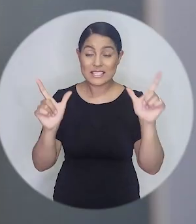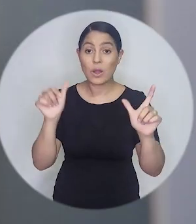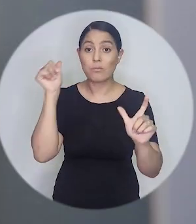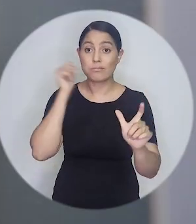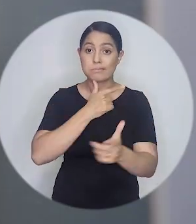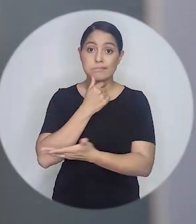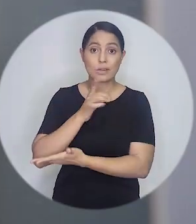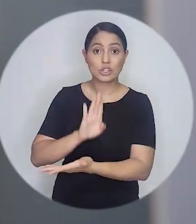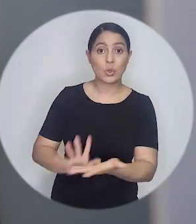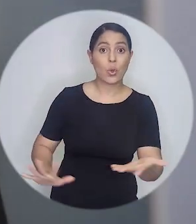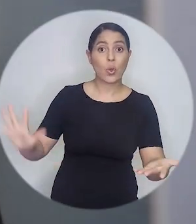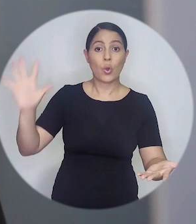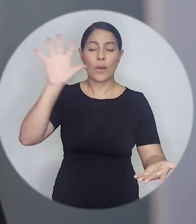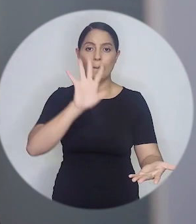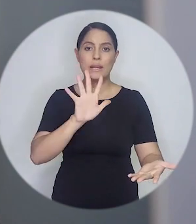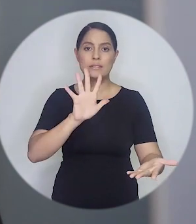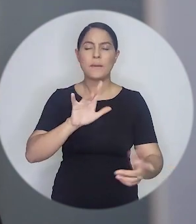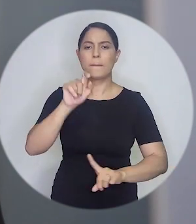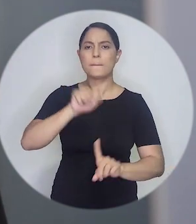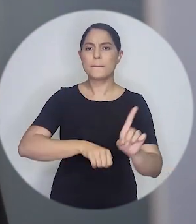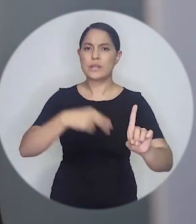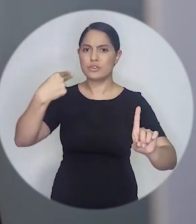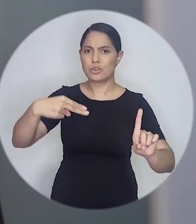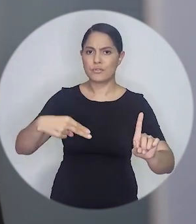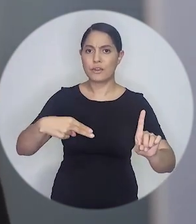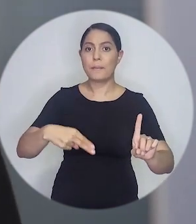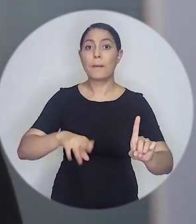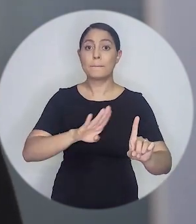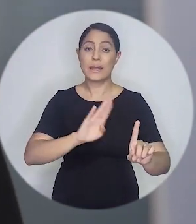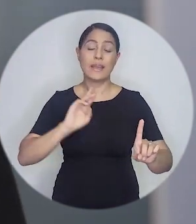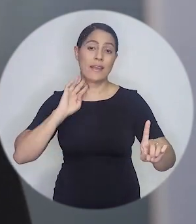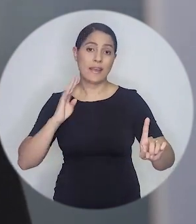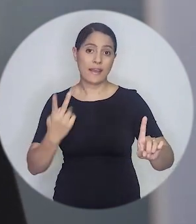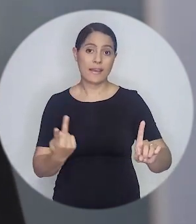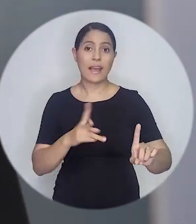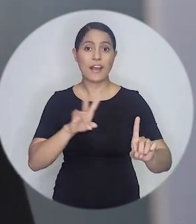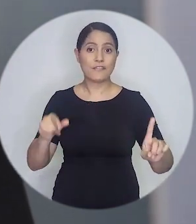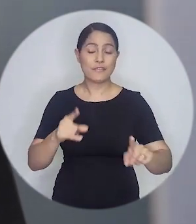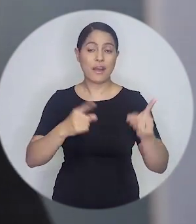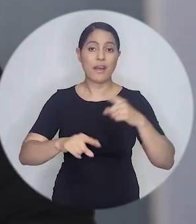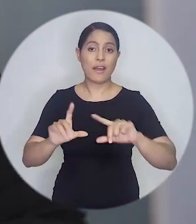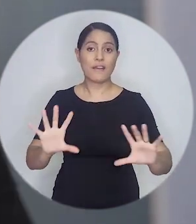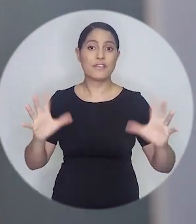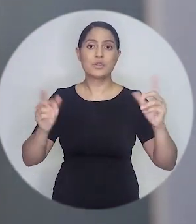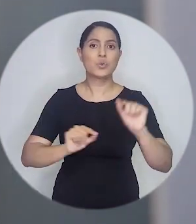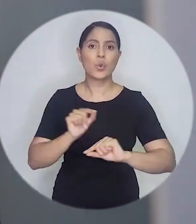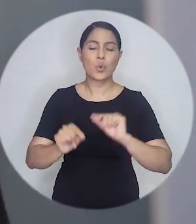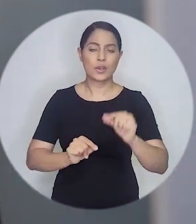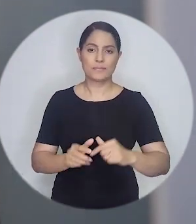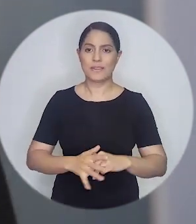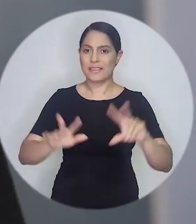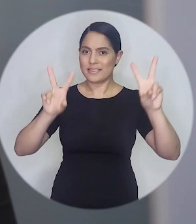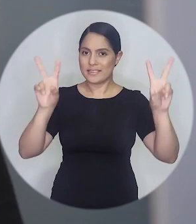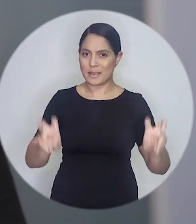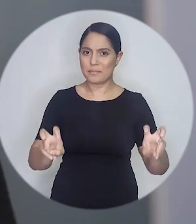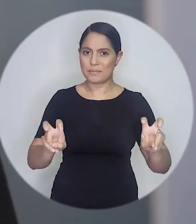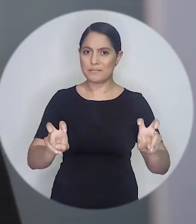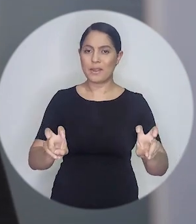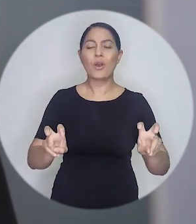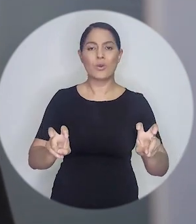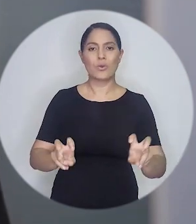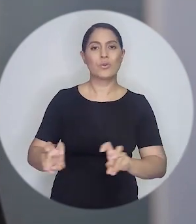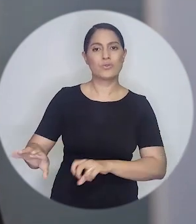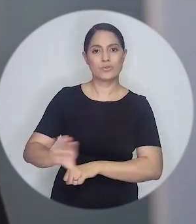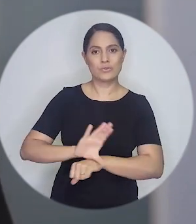Atenção, advogados e advogadas de todo o país. Em novembro, Belo Horizonte vai sediar a Conferência Nacional da Advocacia